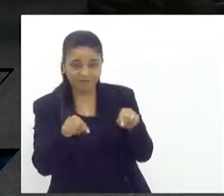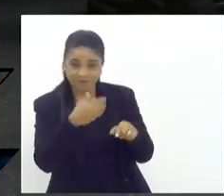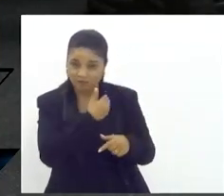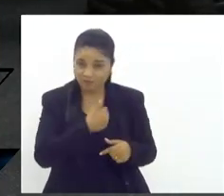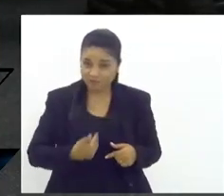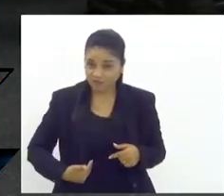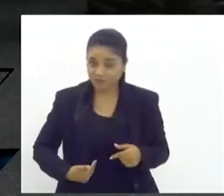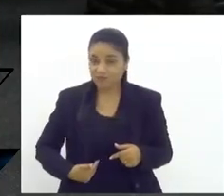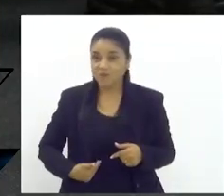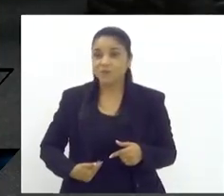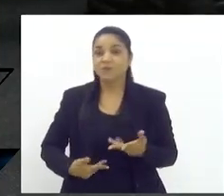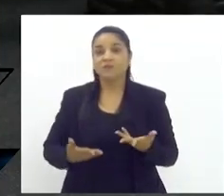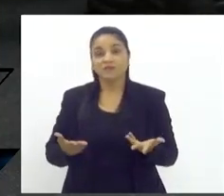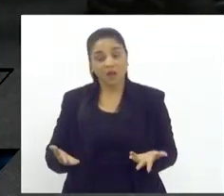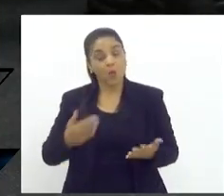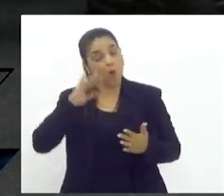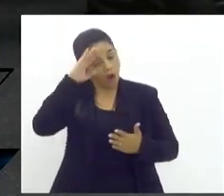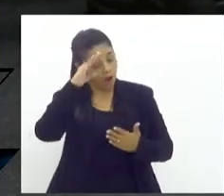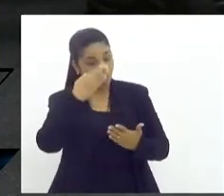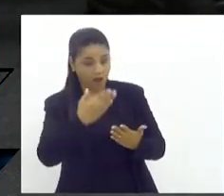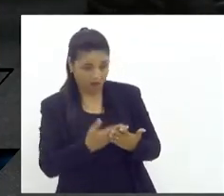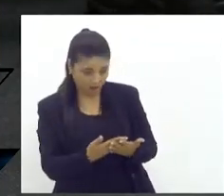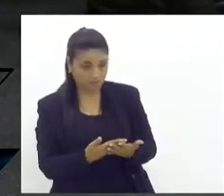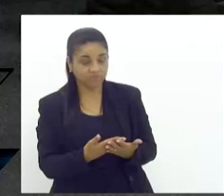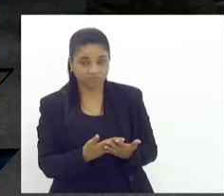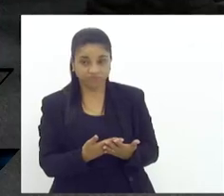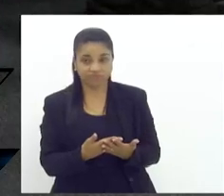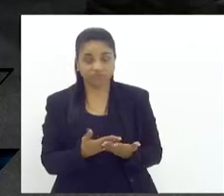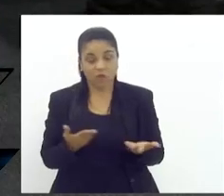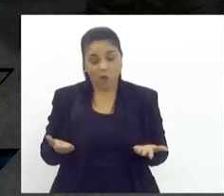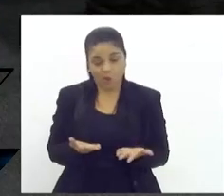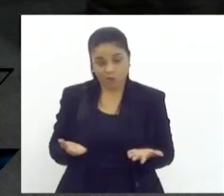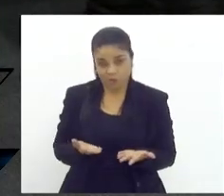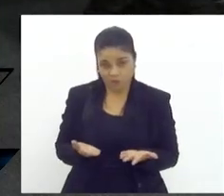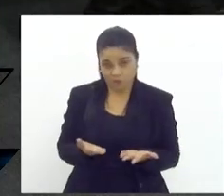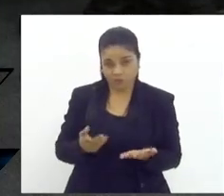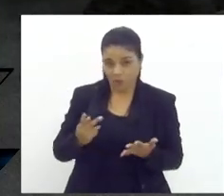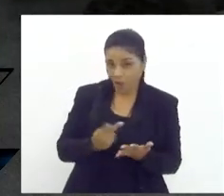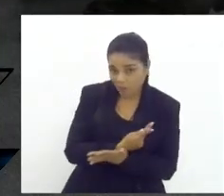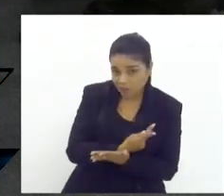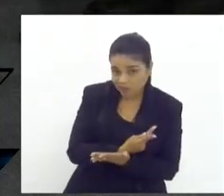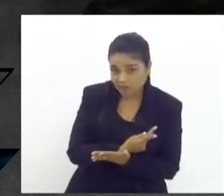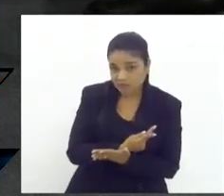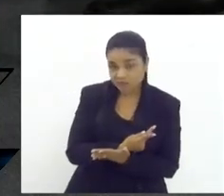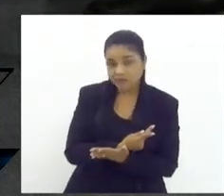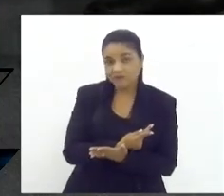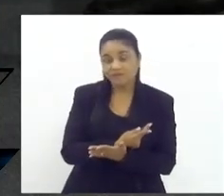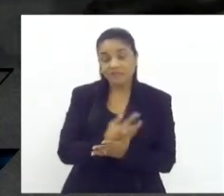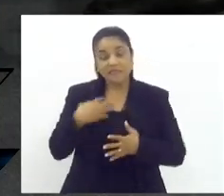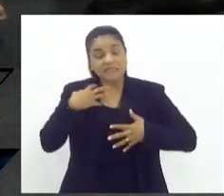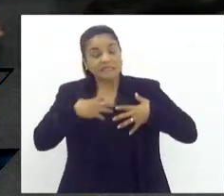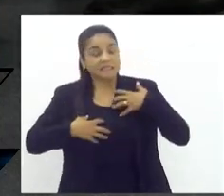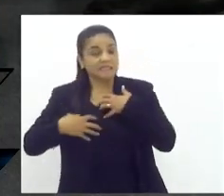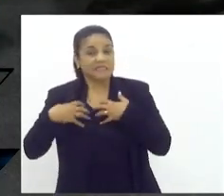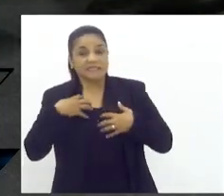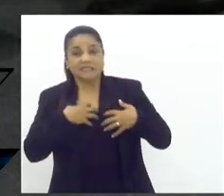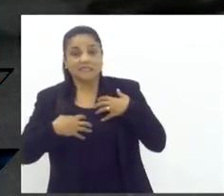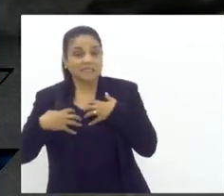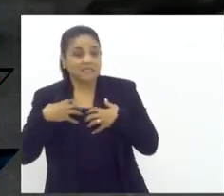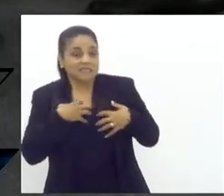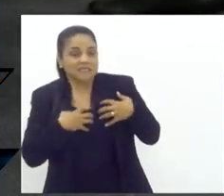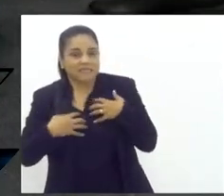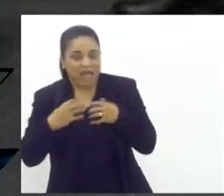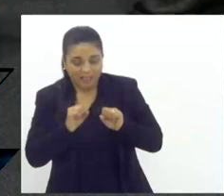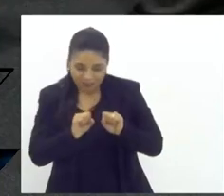mas eu também quero acreditar que o que tem a corrida aqui tenha sido né a ansiedade da